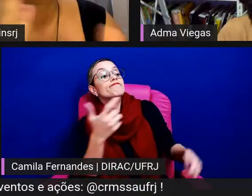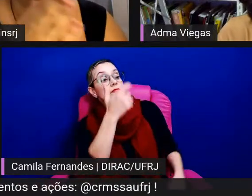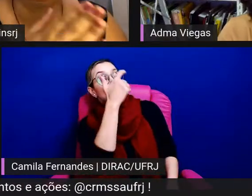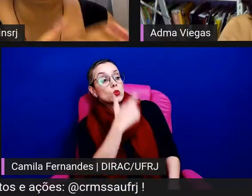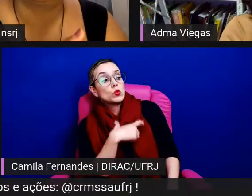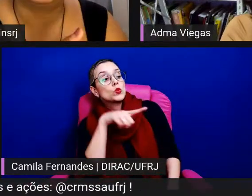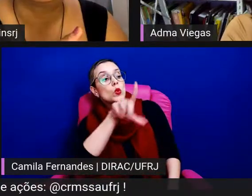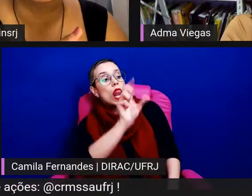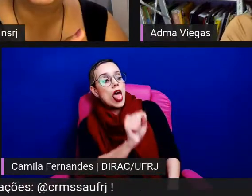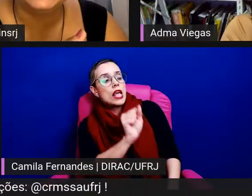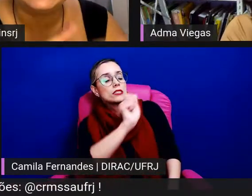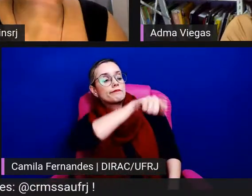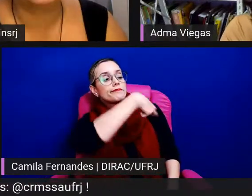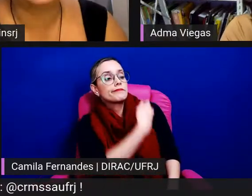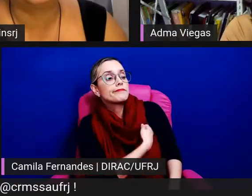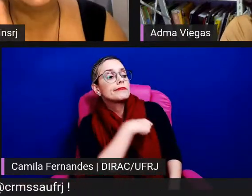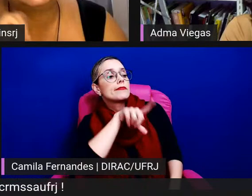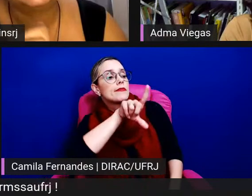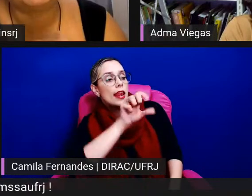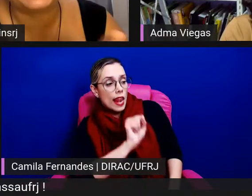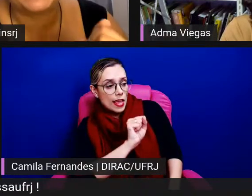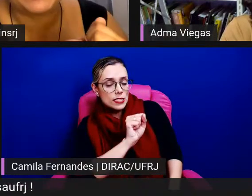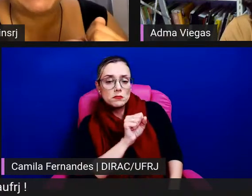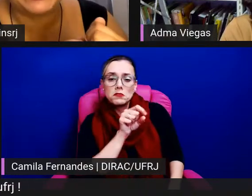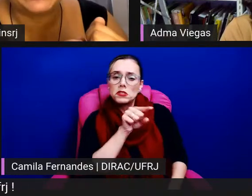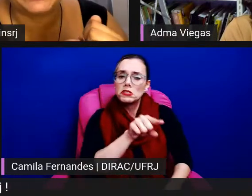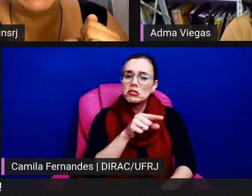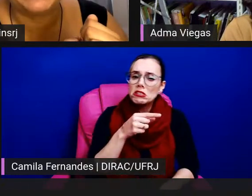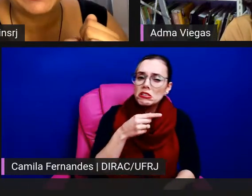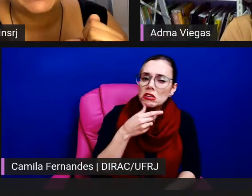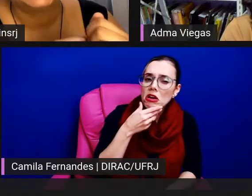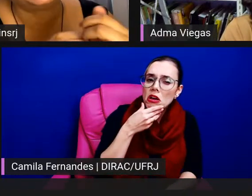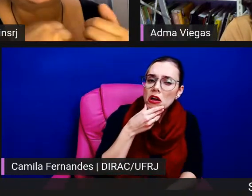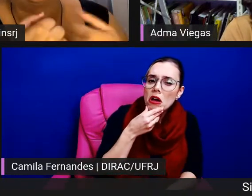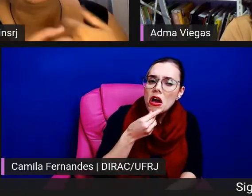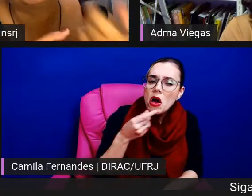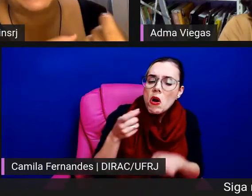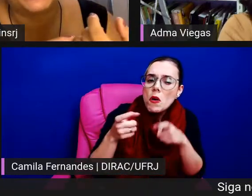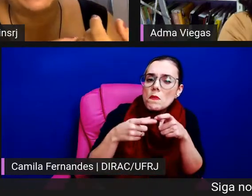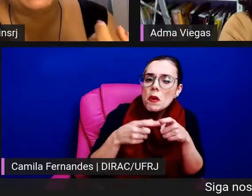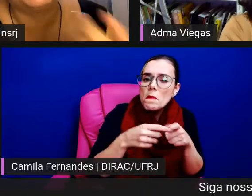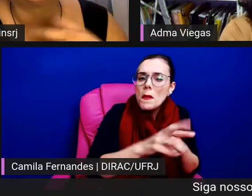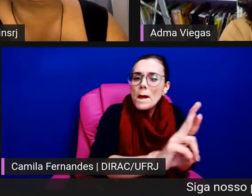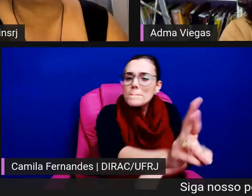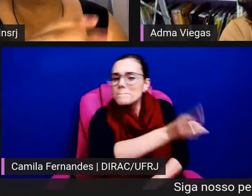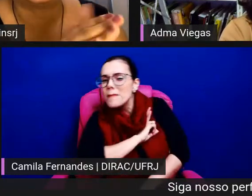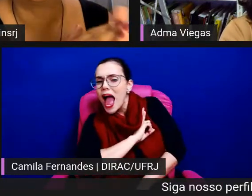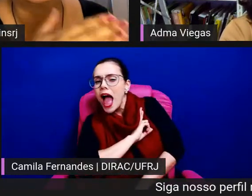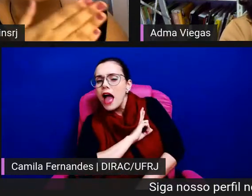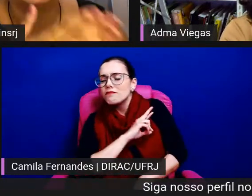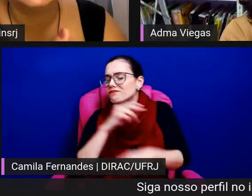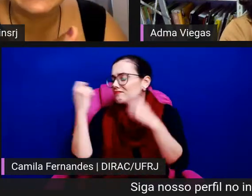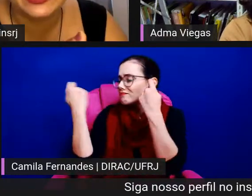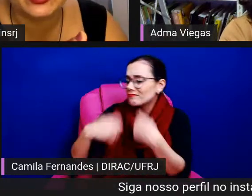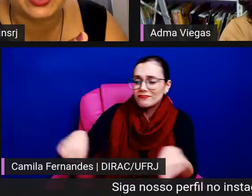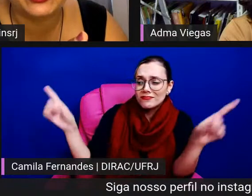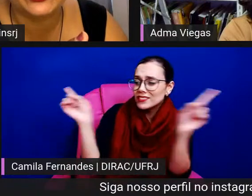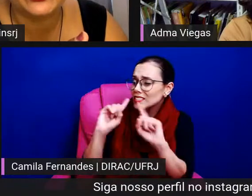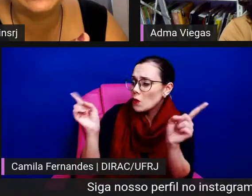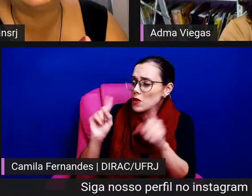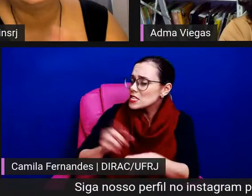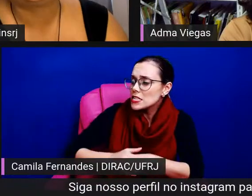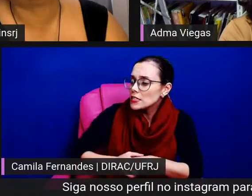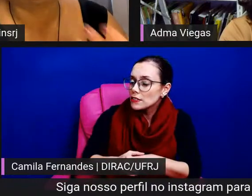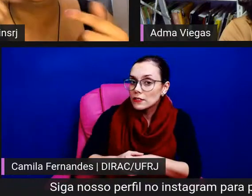pior. E os médicos dizem: você não precisa fazer um preventivo. E é cada vez maior o número de mulheres lésbicas com câncer de